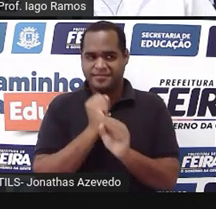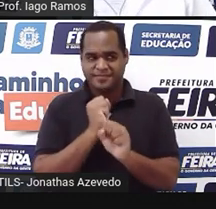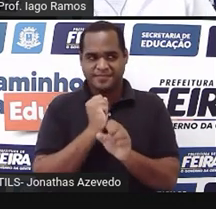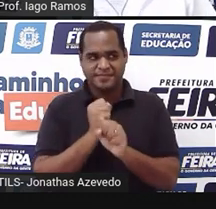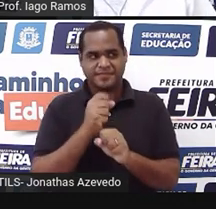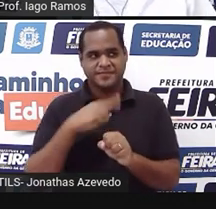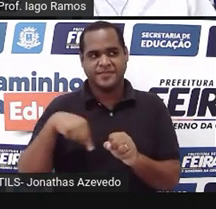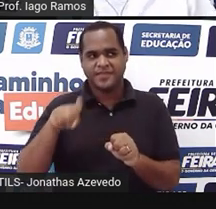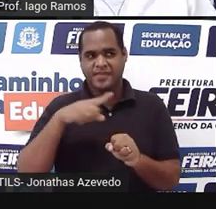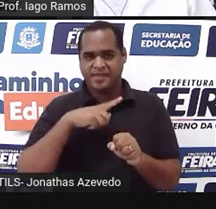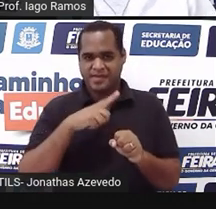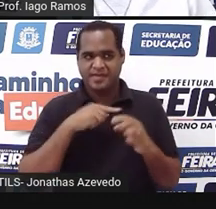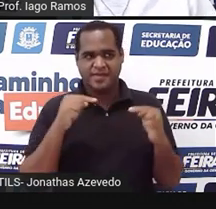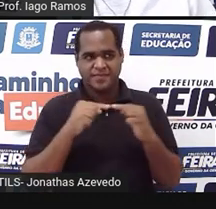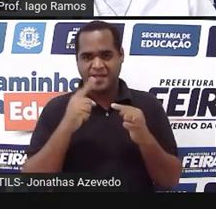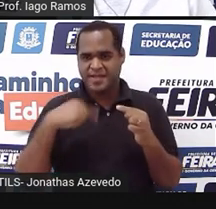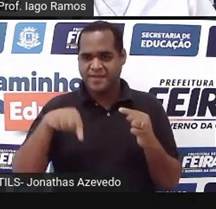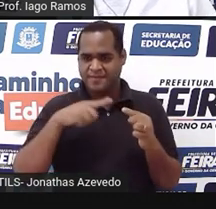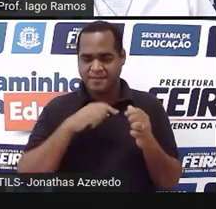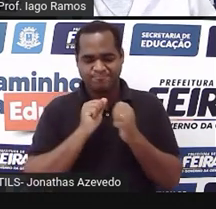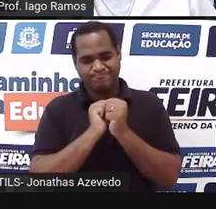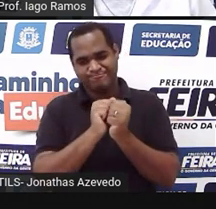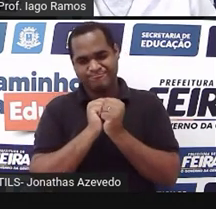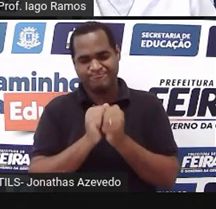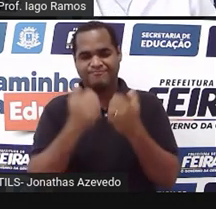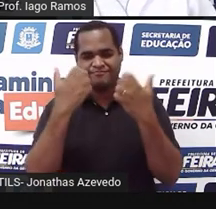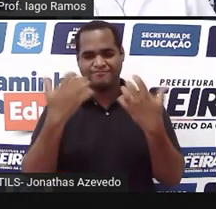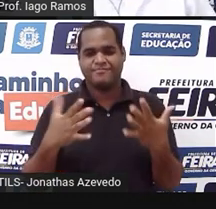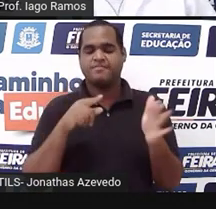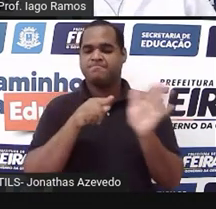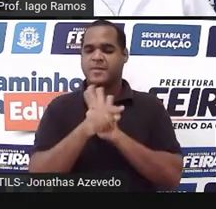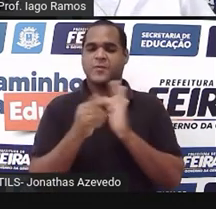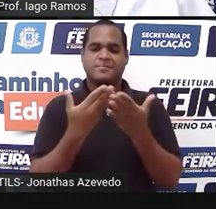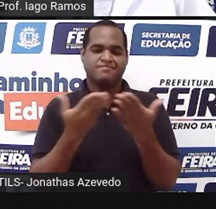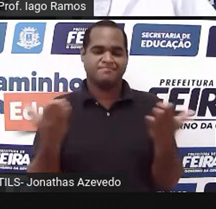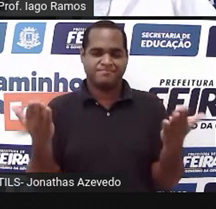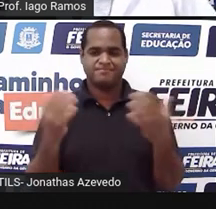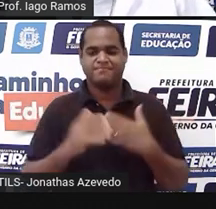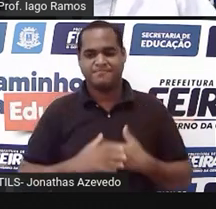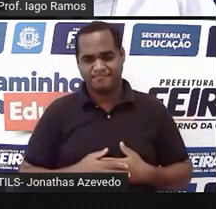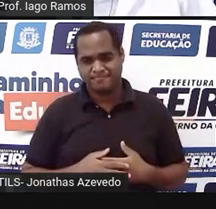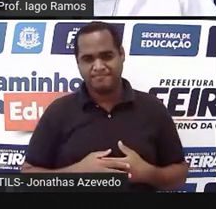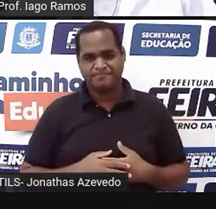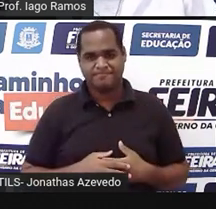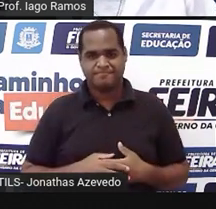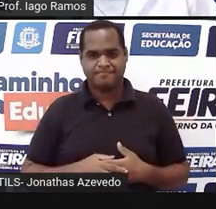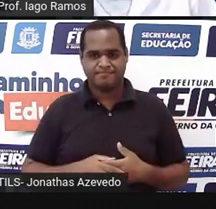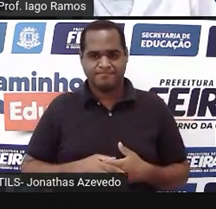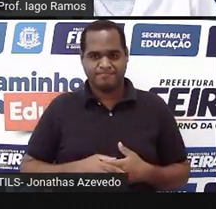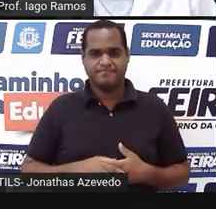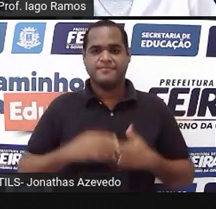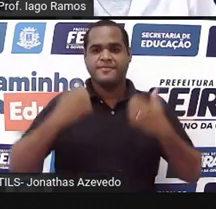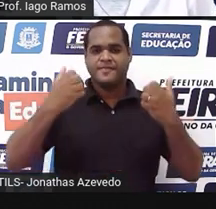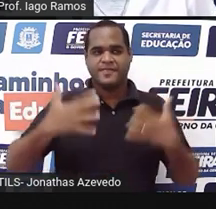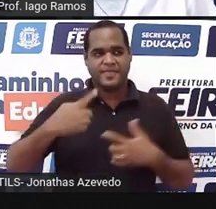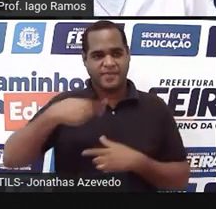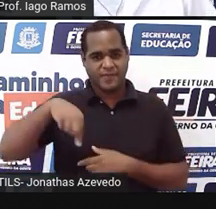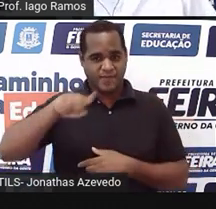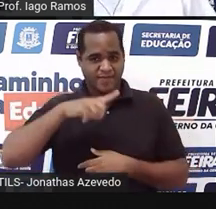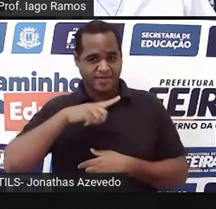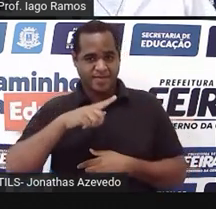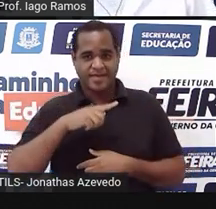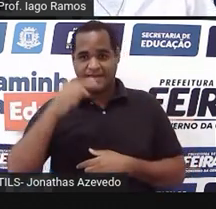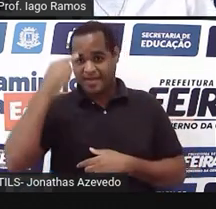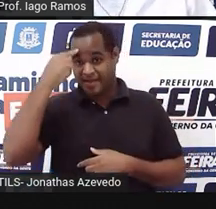então vem comigo aqui vem conosco a pergunta é a seguinte em qual das expressões a